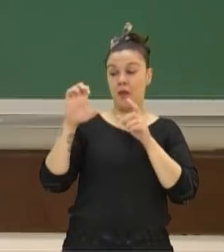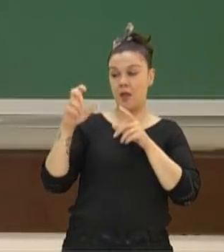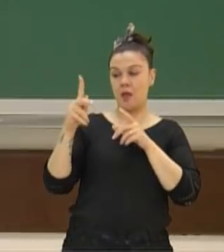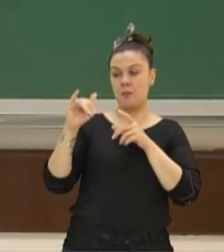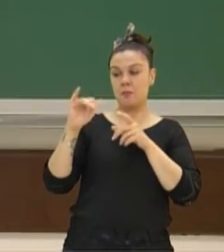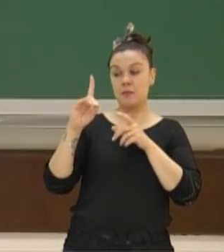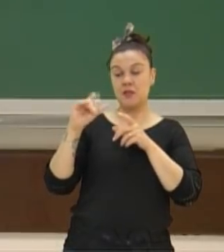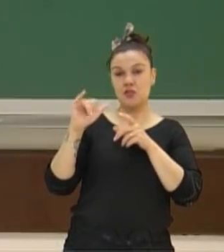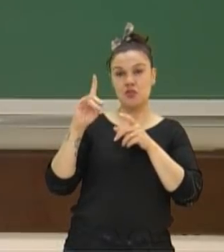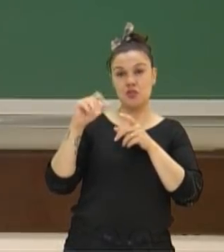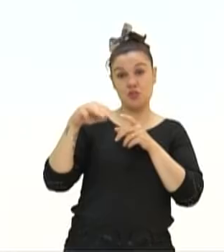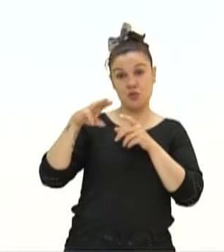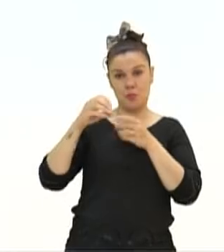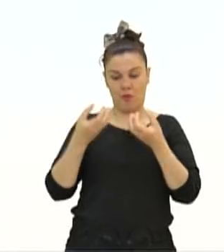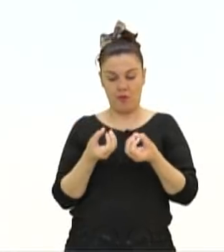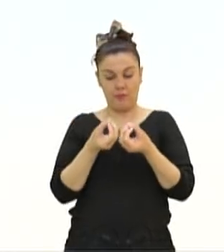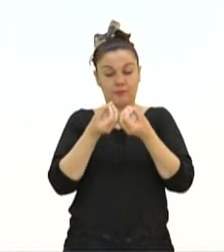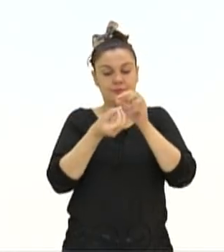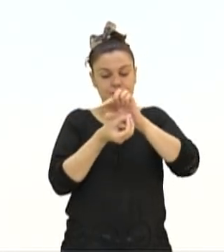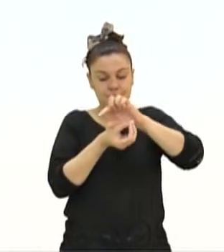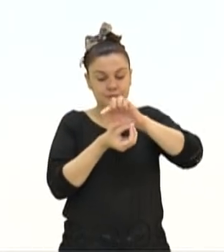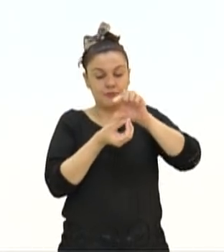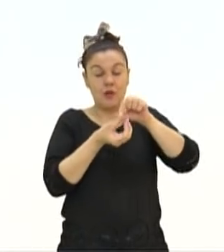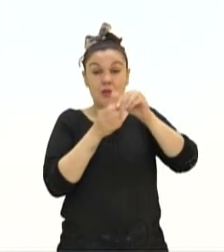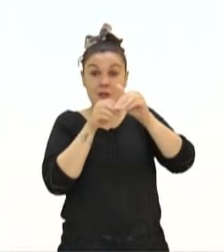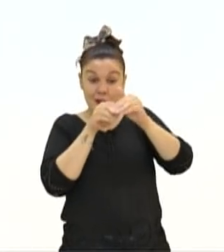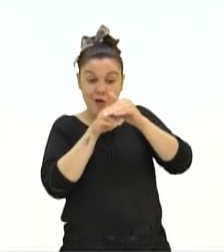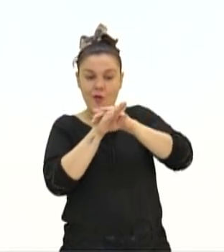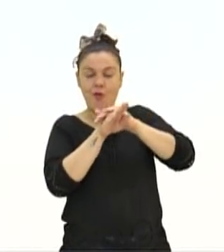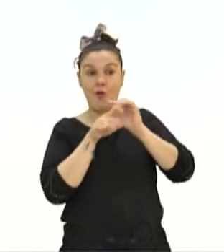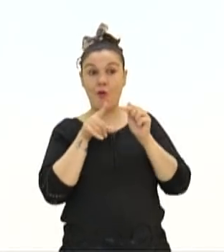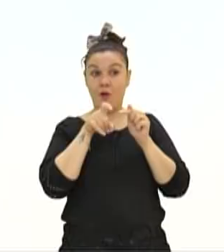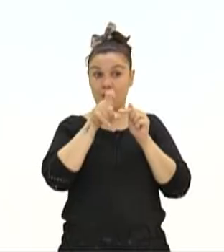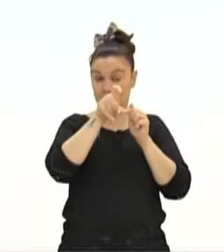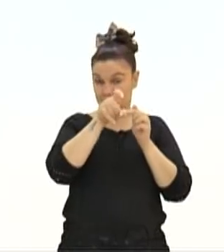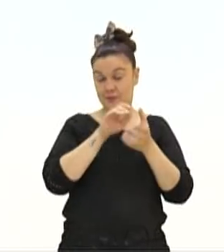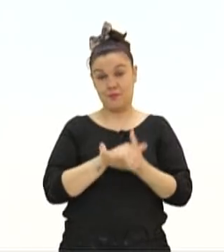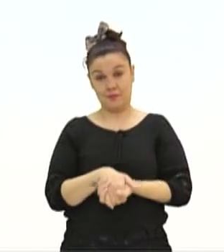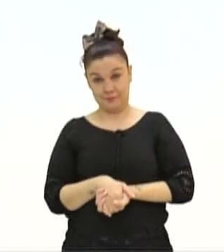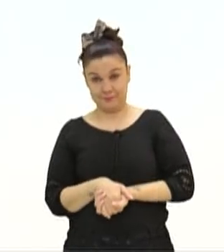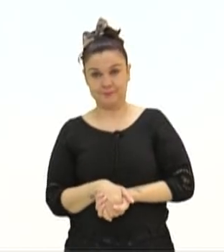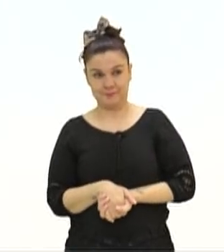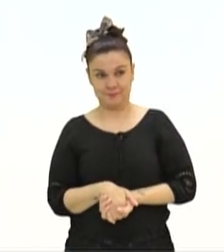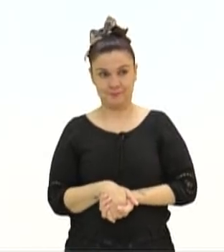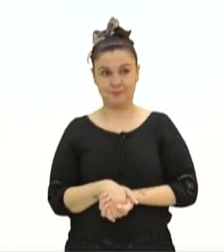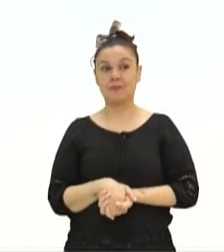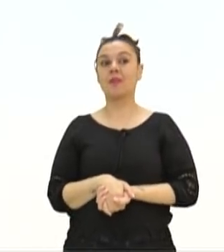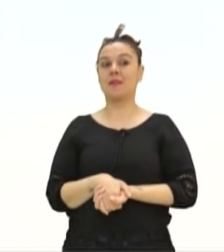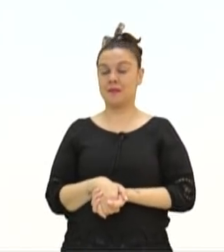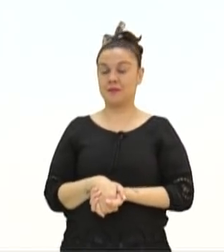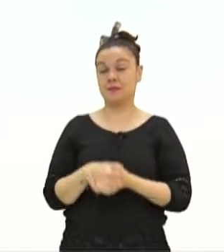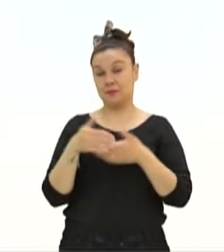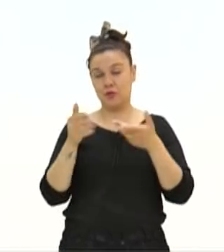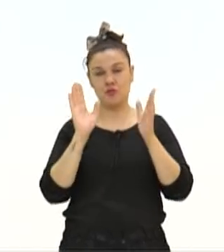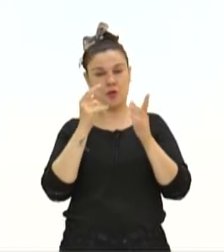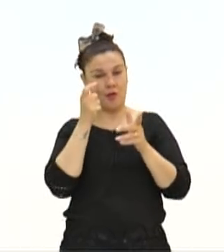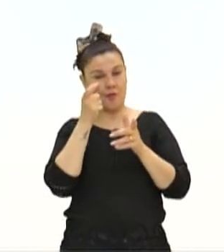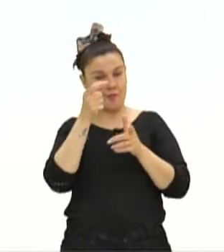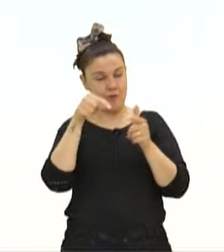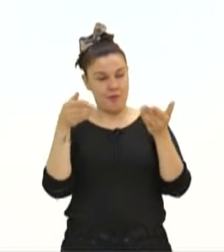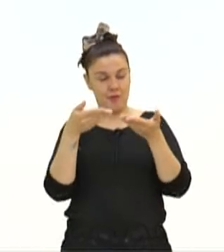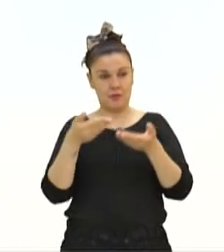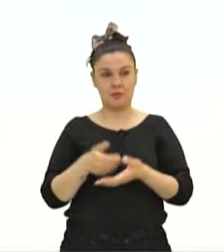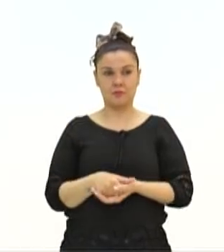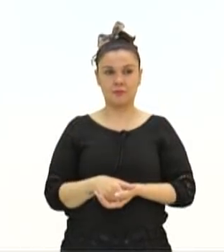Epidídimos é o canal lá, ou espacinho lá, aquela bolsinha onde os espermatozoides ficam armazenados, né? A gente viu agora há